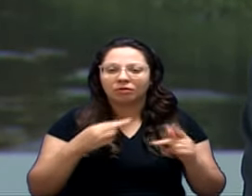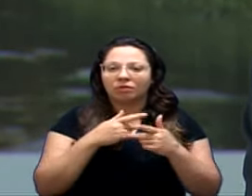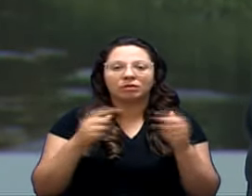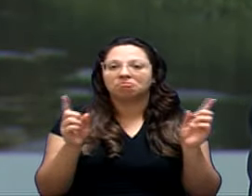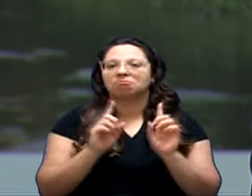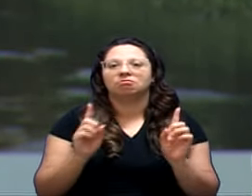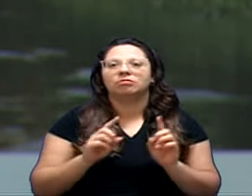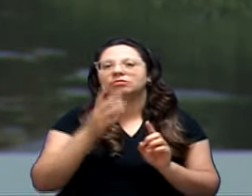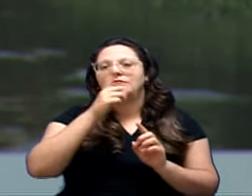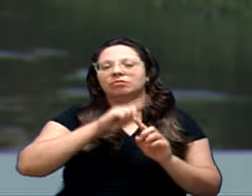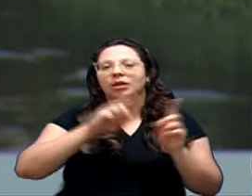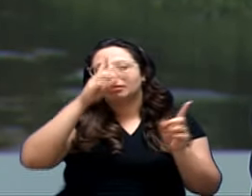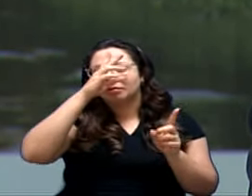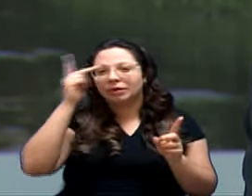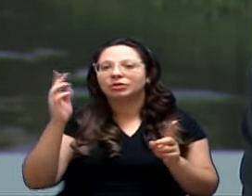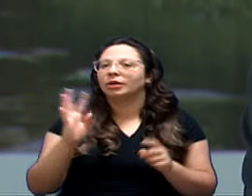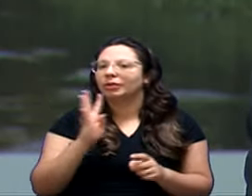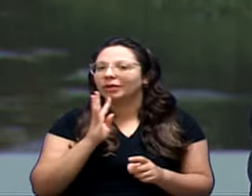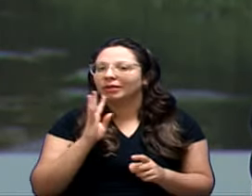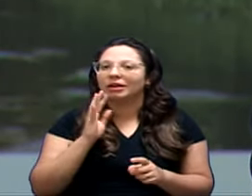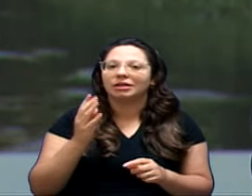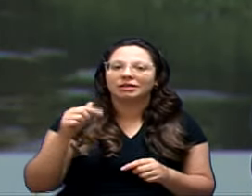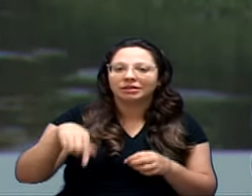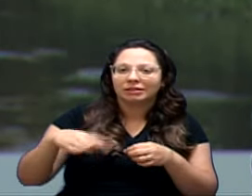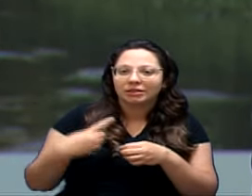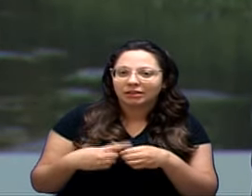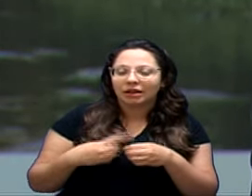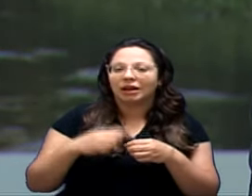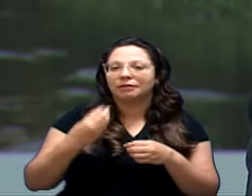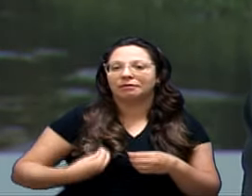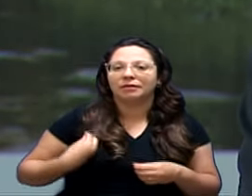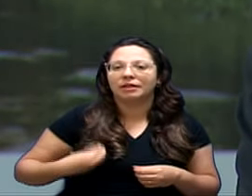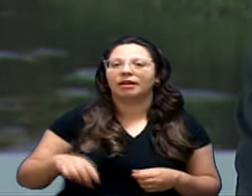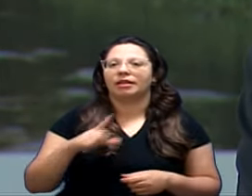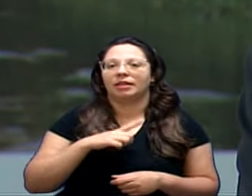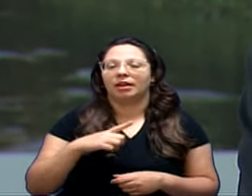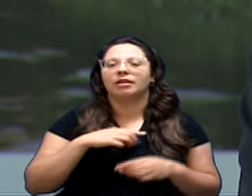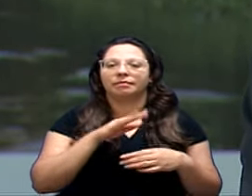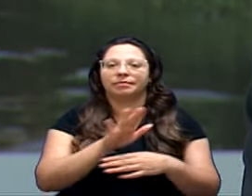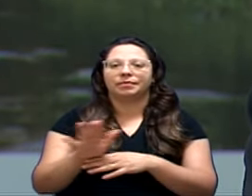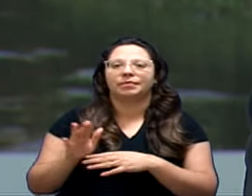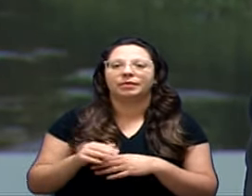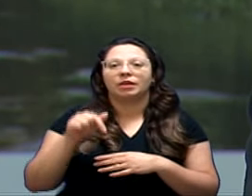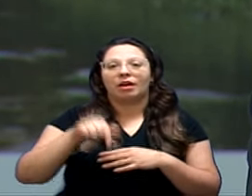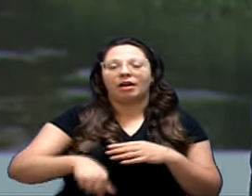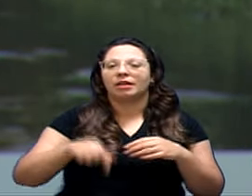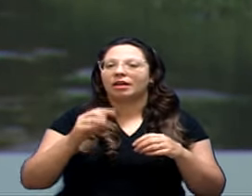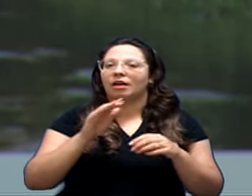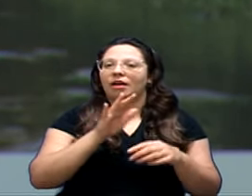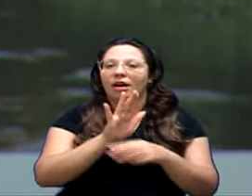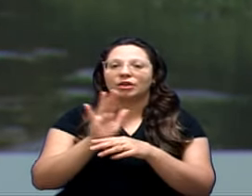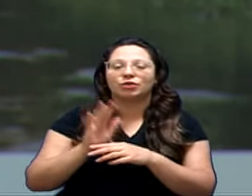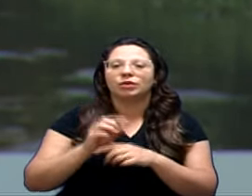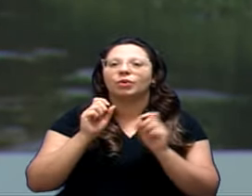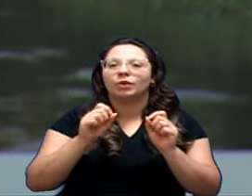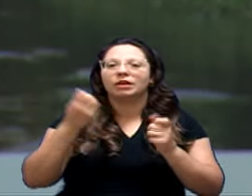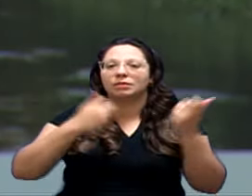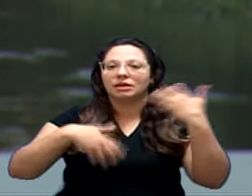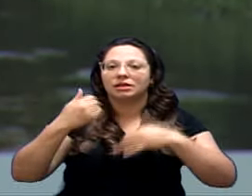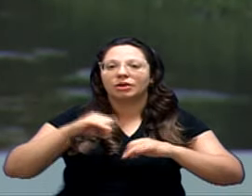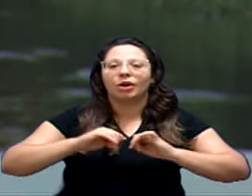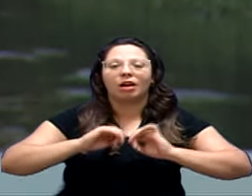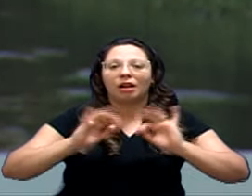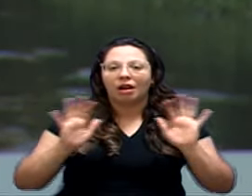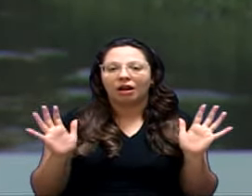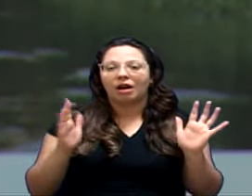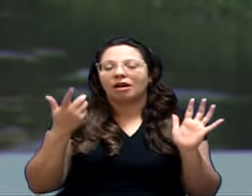participação de quem vive e conhece a cidade as audiências públicas servem para aumentar a transparência construir confiança e garantir que as